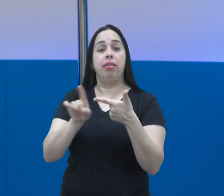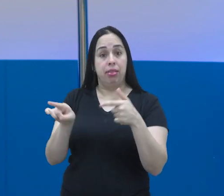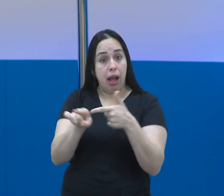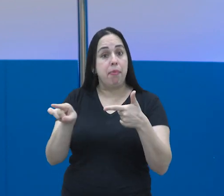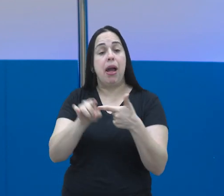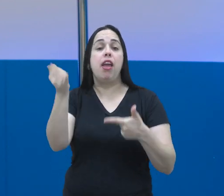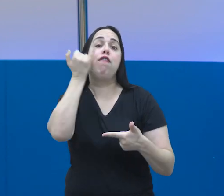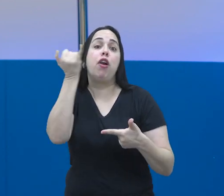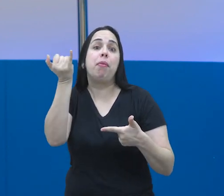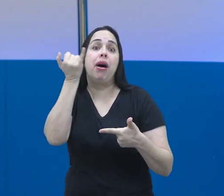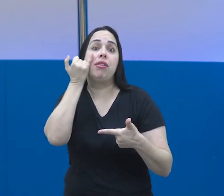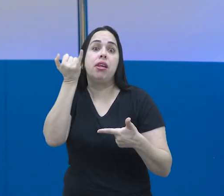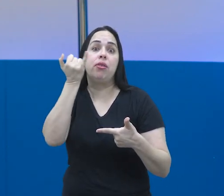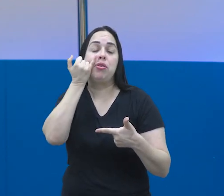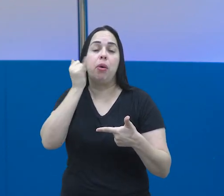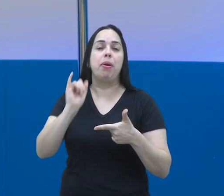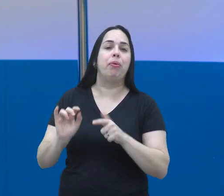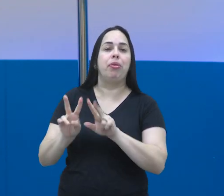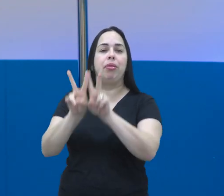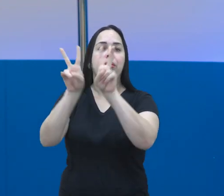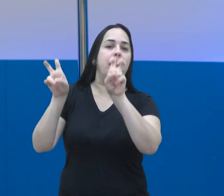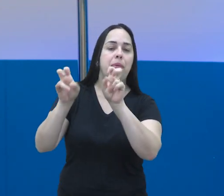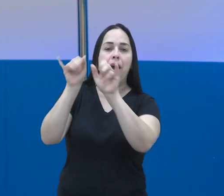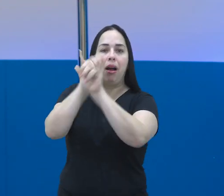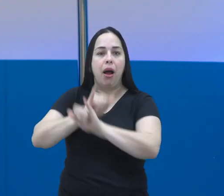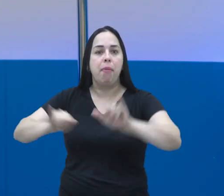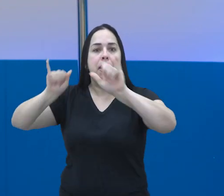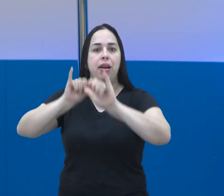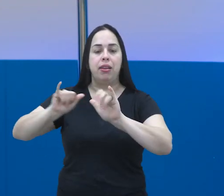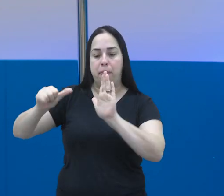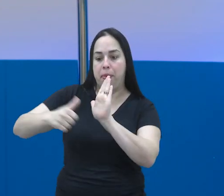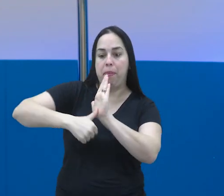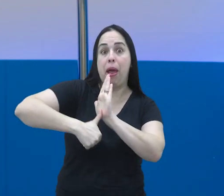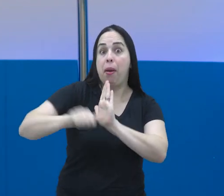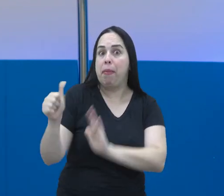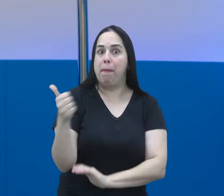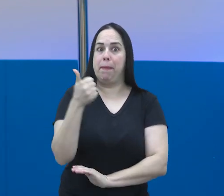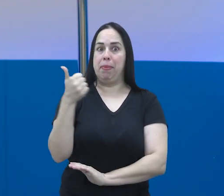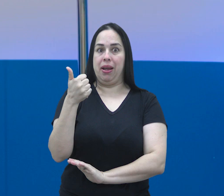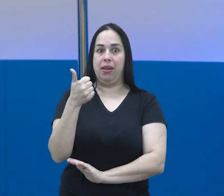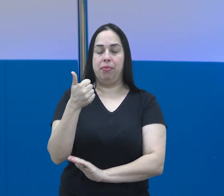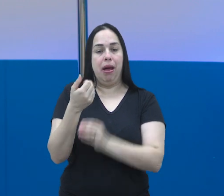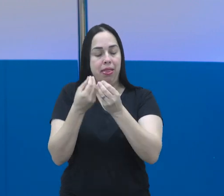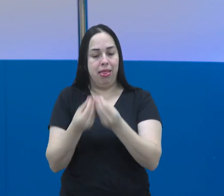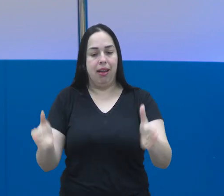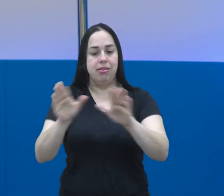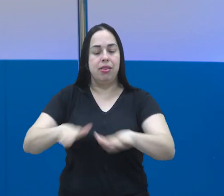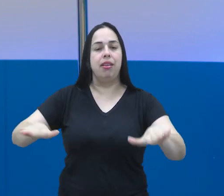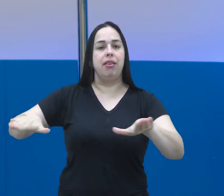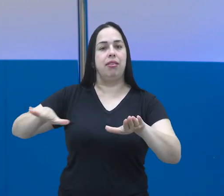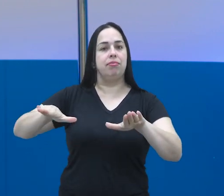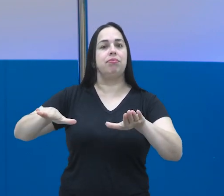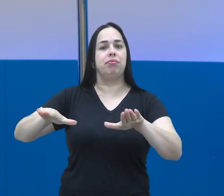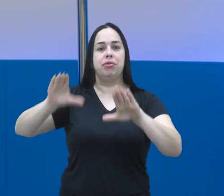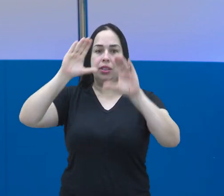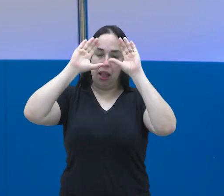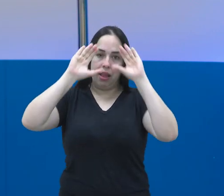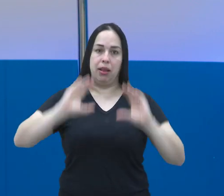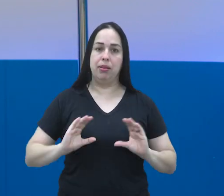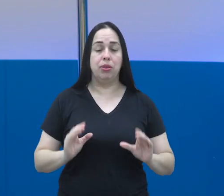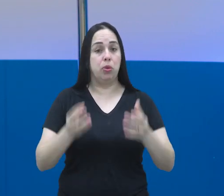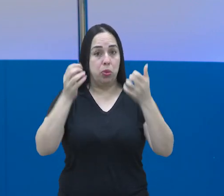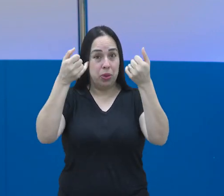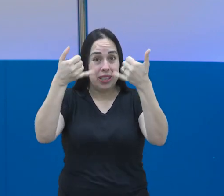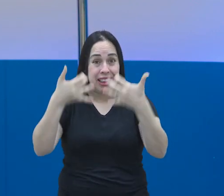que institui a campanha Meu Primeiro RG para facilitar o acesso ao registro civil e garantir cidadania para as